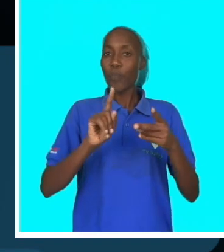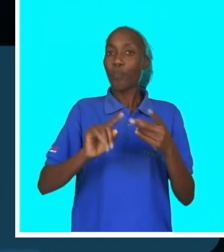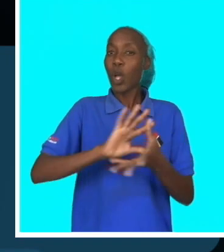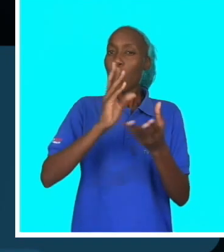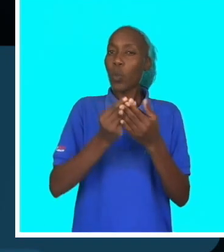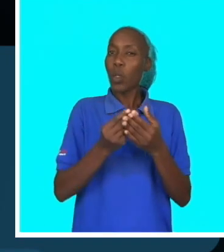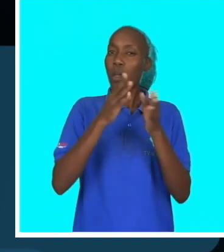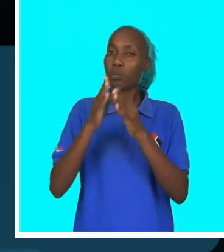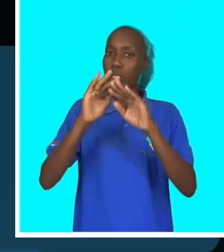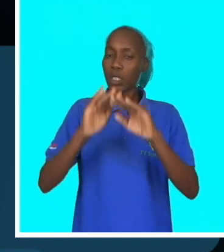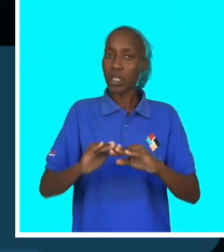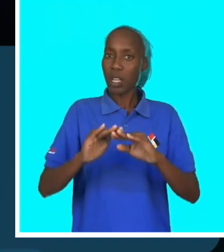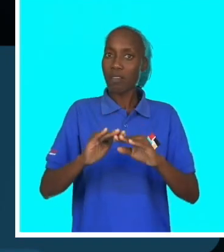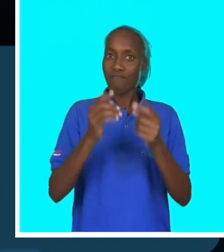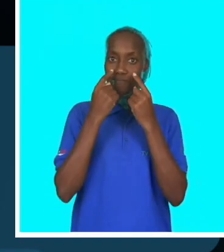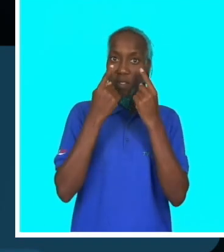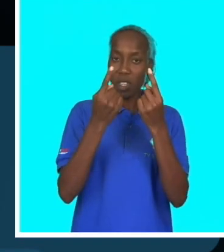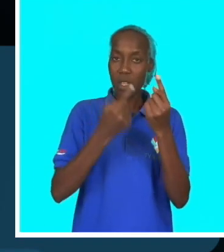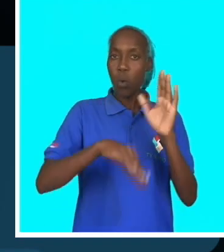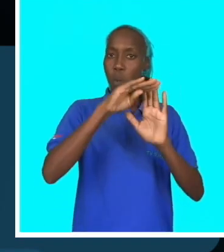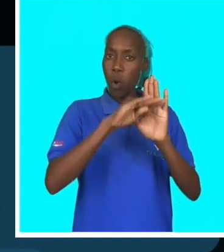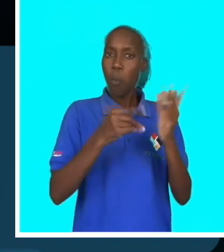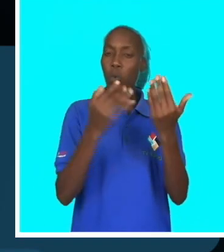companhia, o nosso muito obrigado e pela